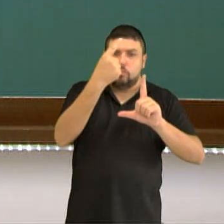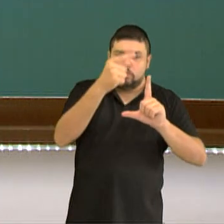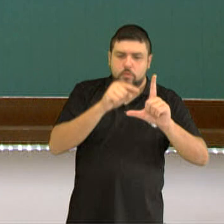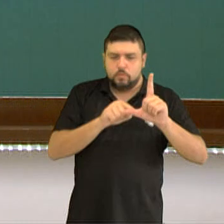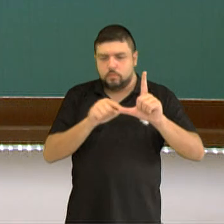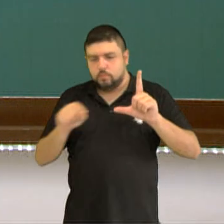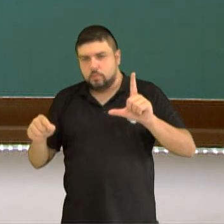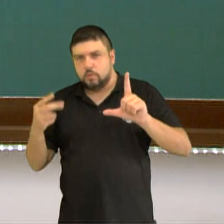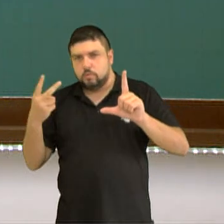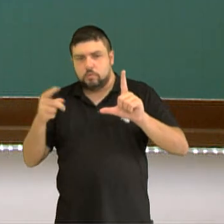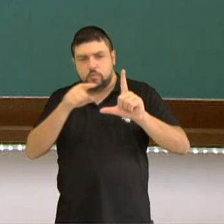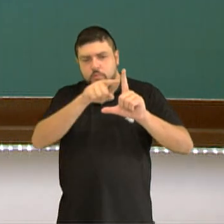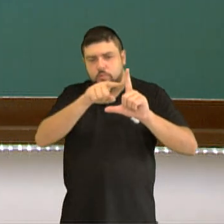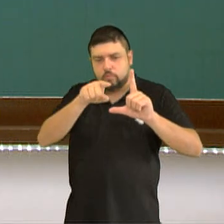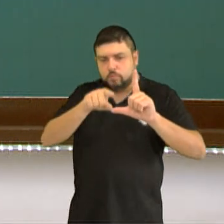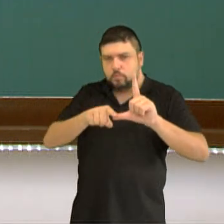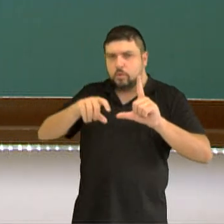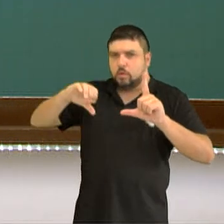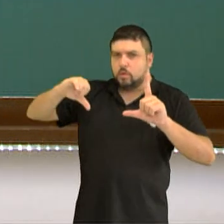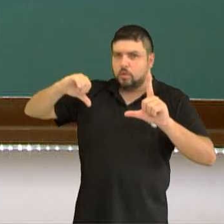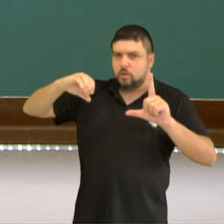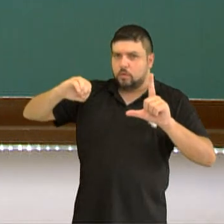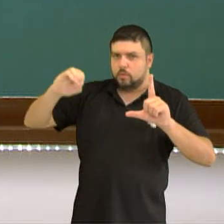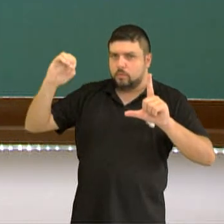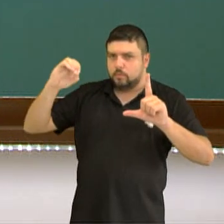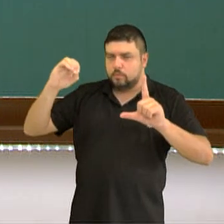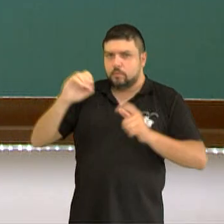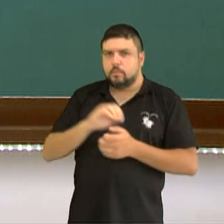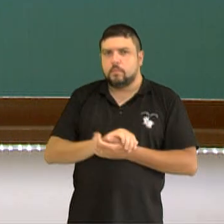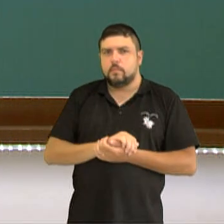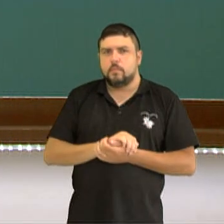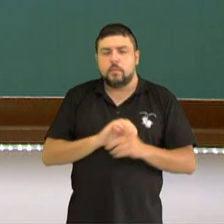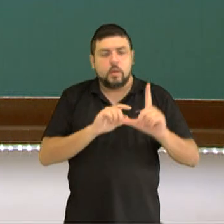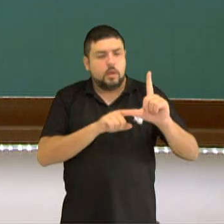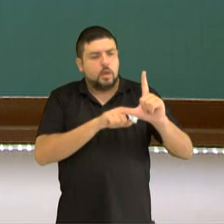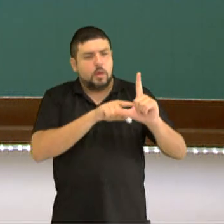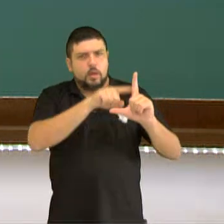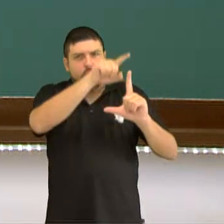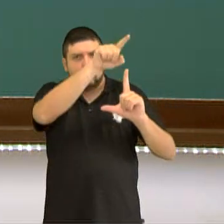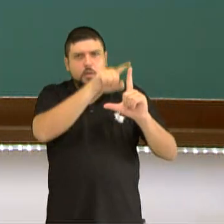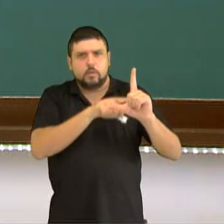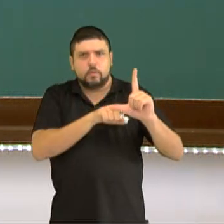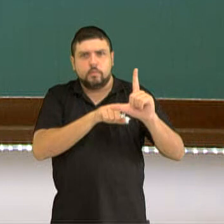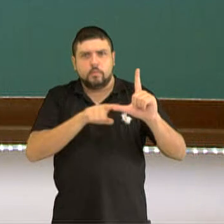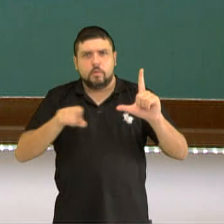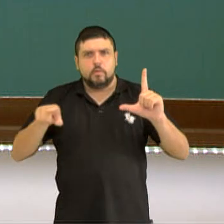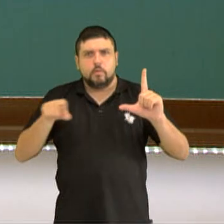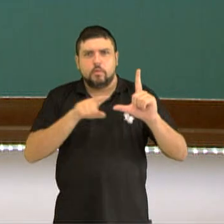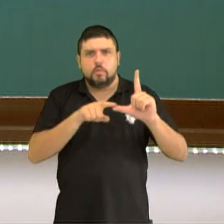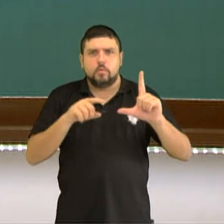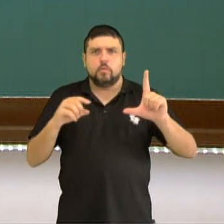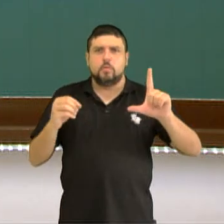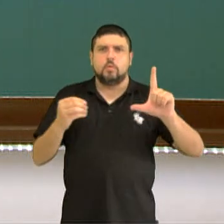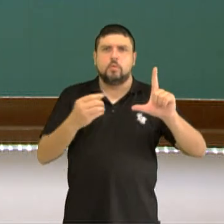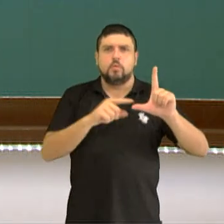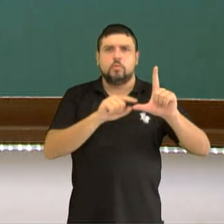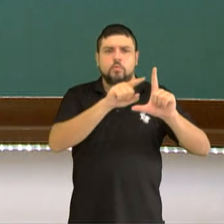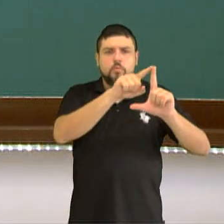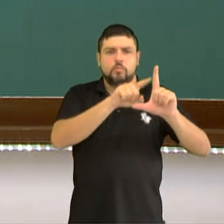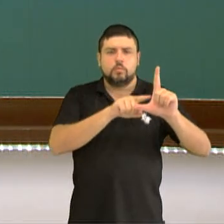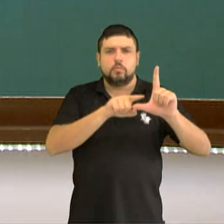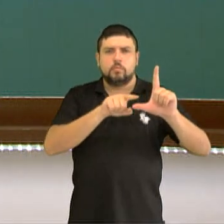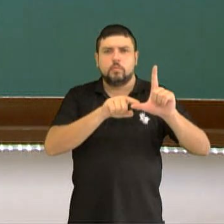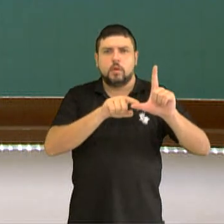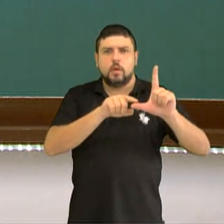90 graus. Essas retas determinam um único plano que é denominado como sistema ortogonal